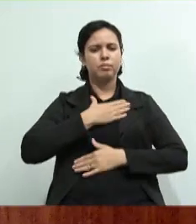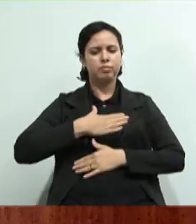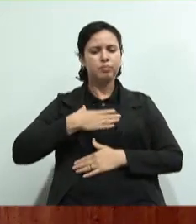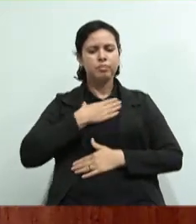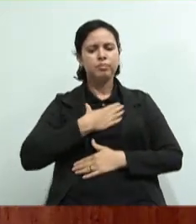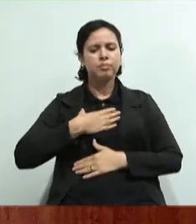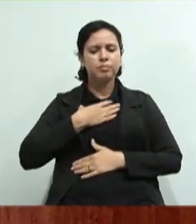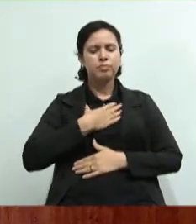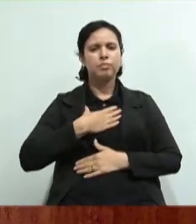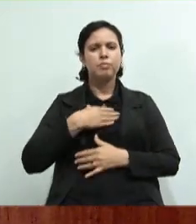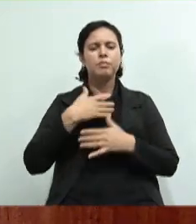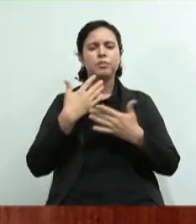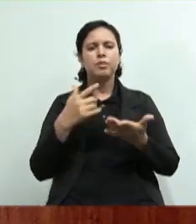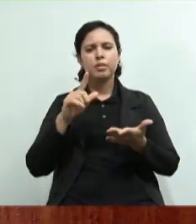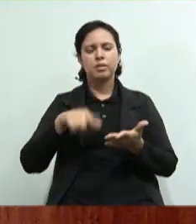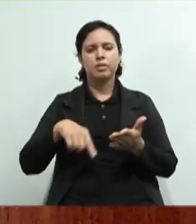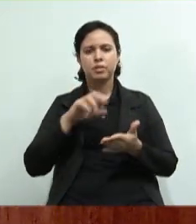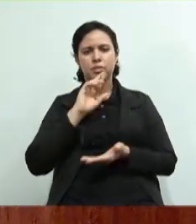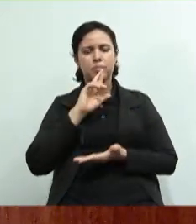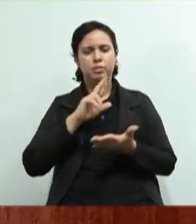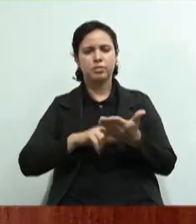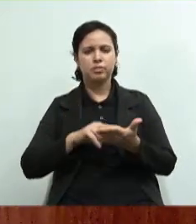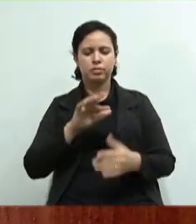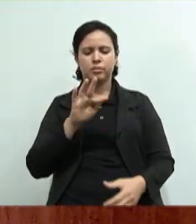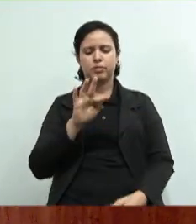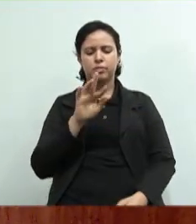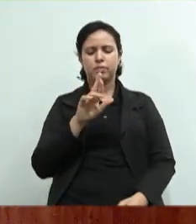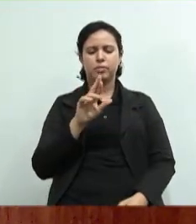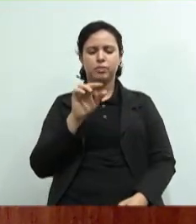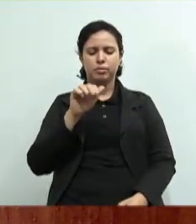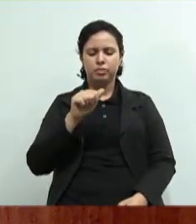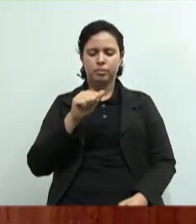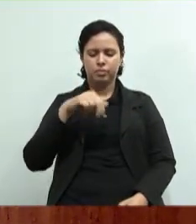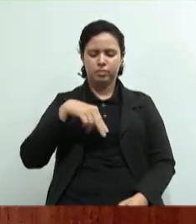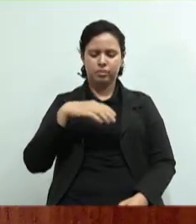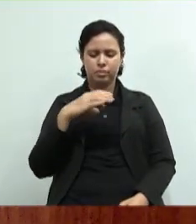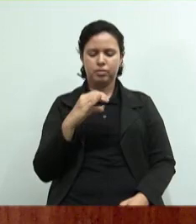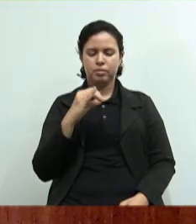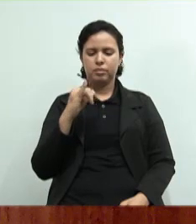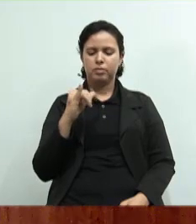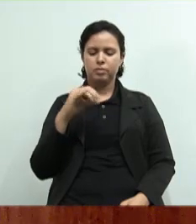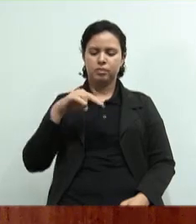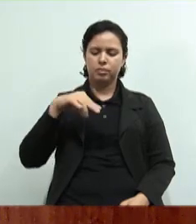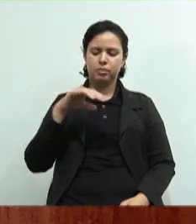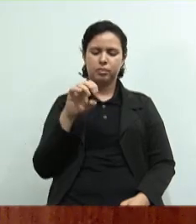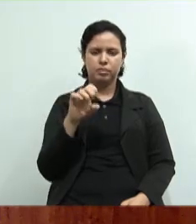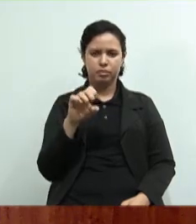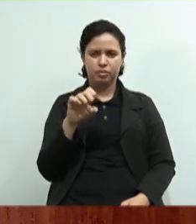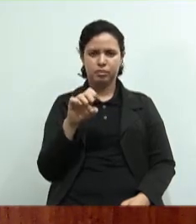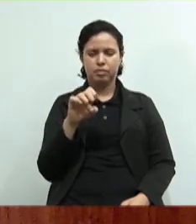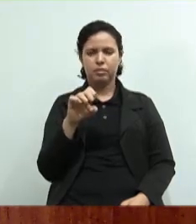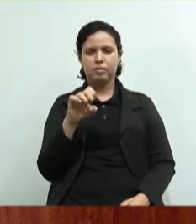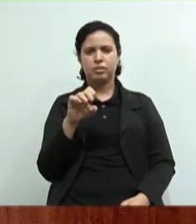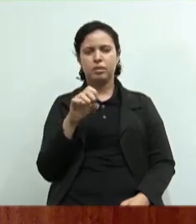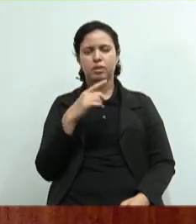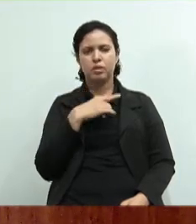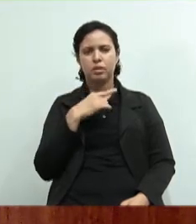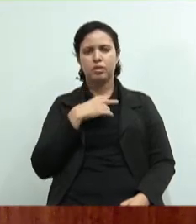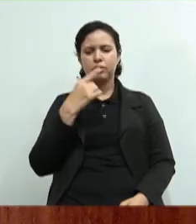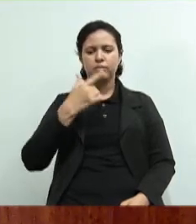agradável. Essa foi a resposta da Francine, da Escola Jaime Peixoto. Ótimo. A gente tem aqui mais